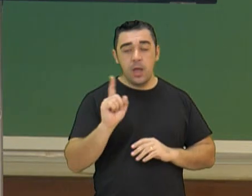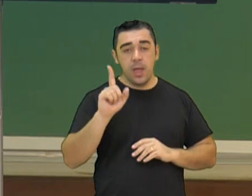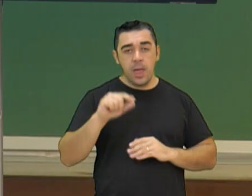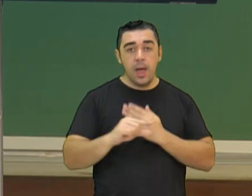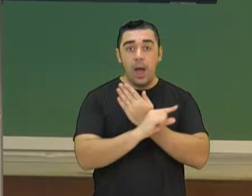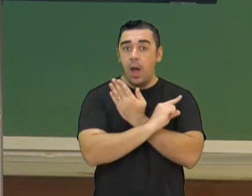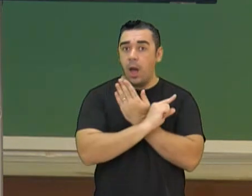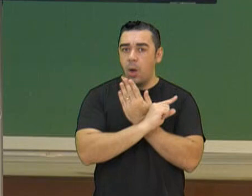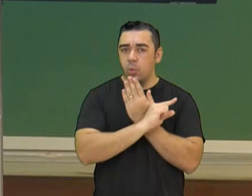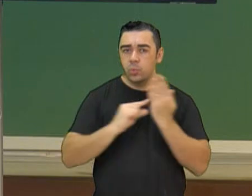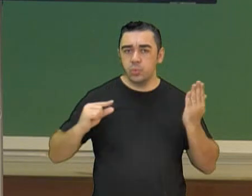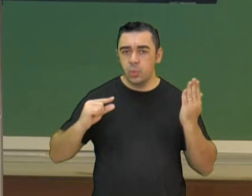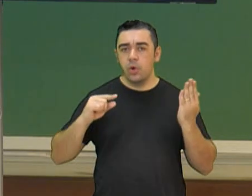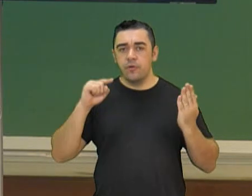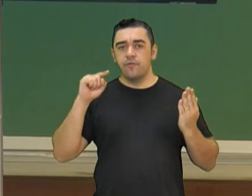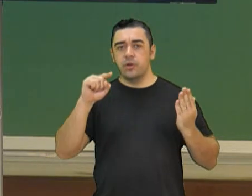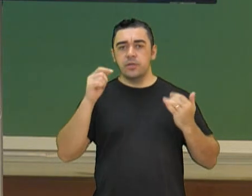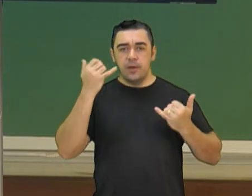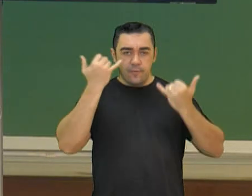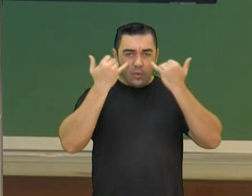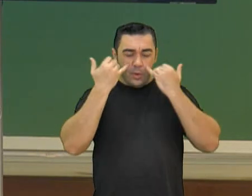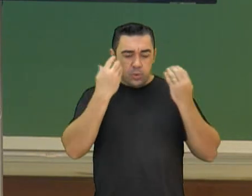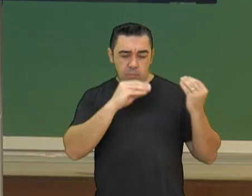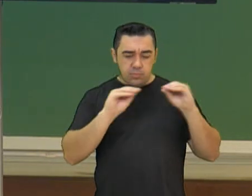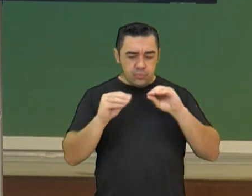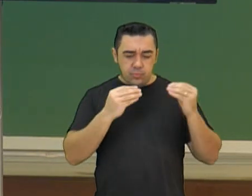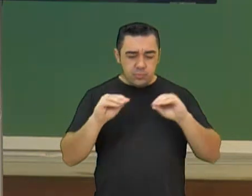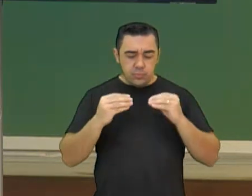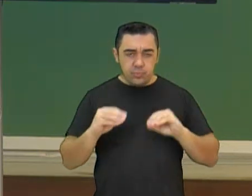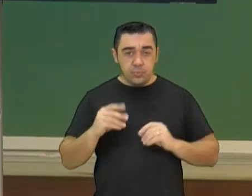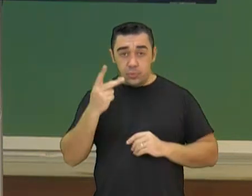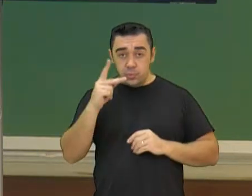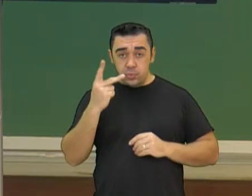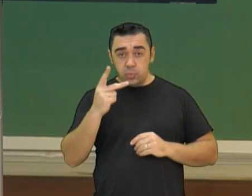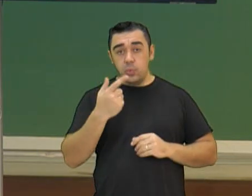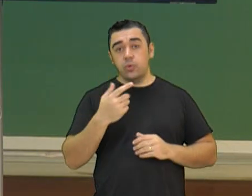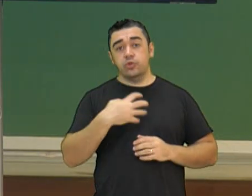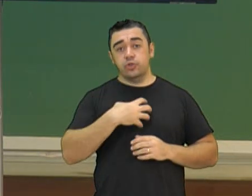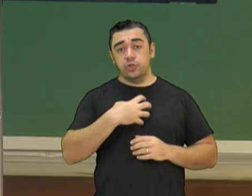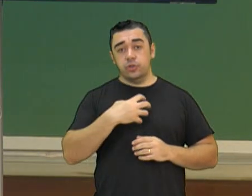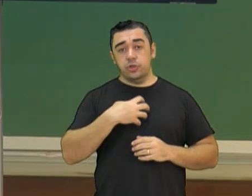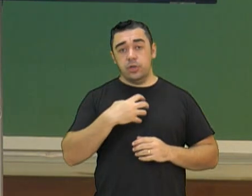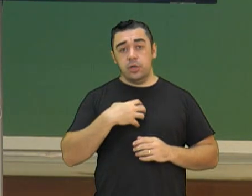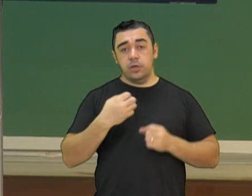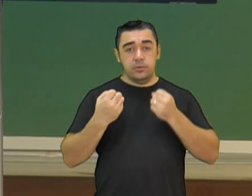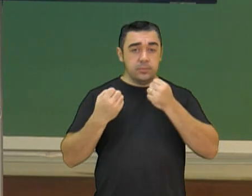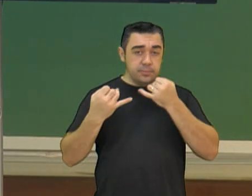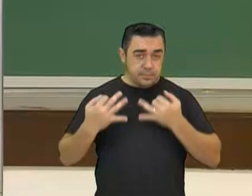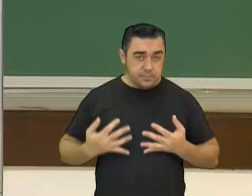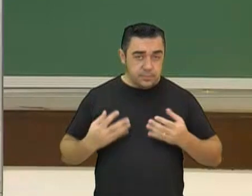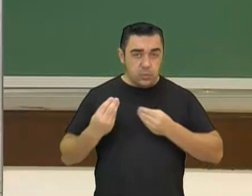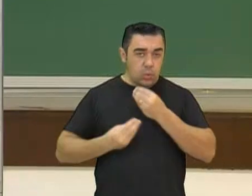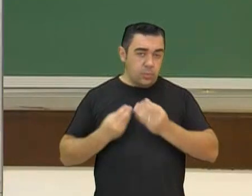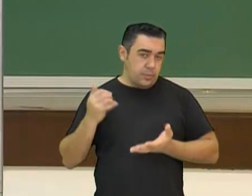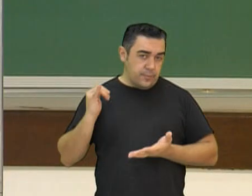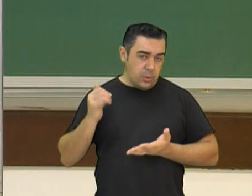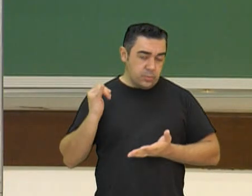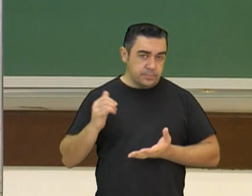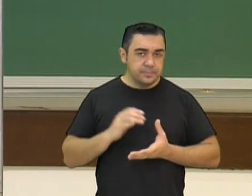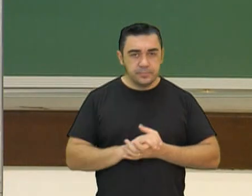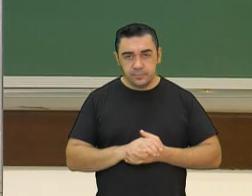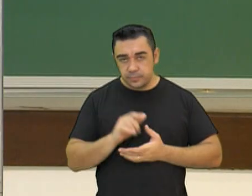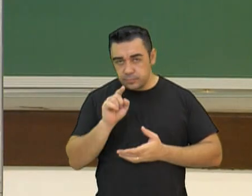autor? Significa que você vai trazer as informações principais para o teu repertório linguístico, da forma como você narra os fatos, e você